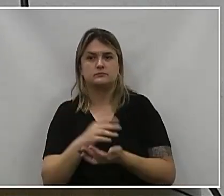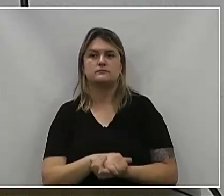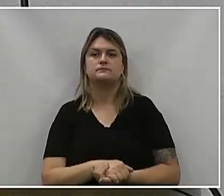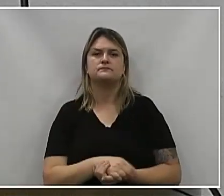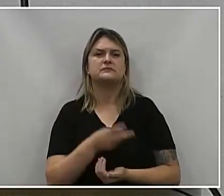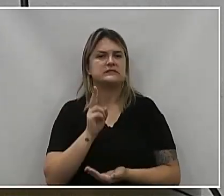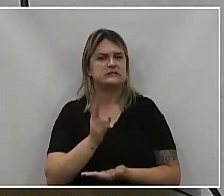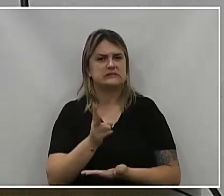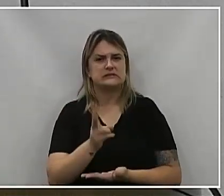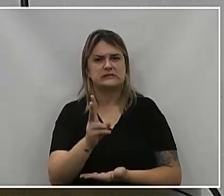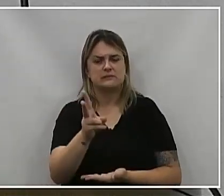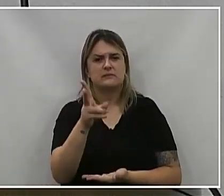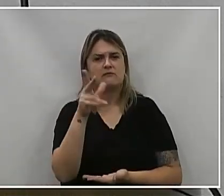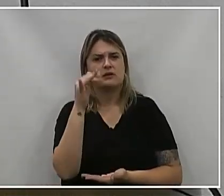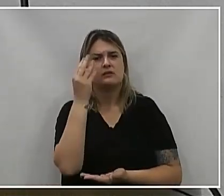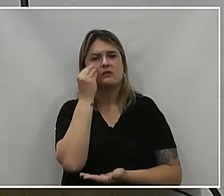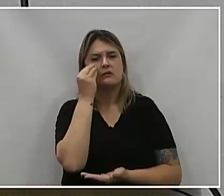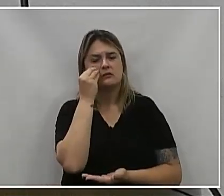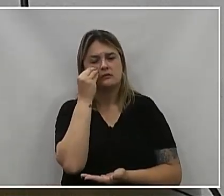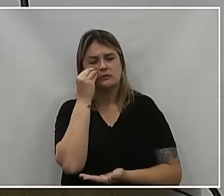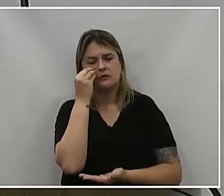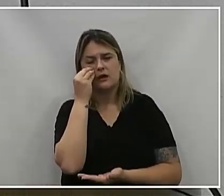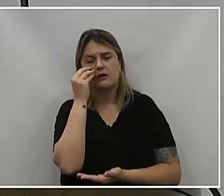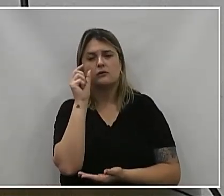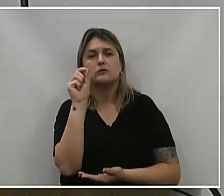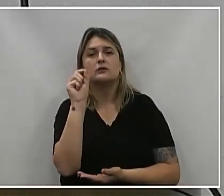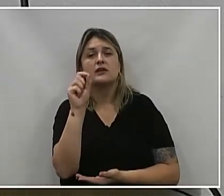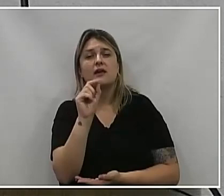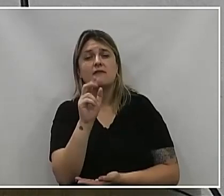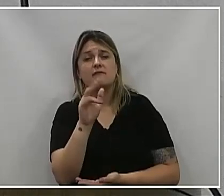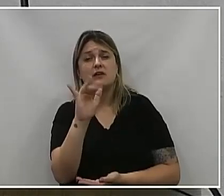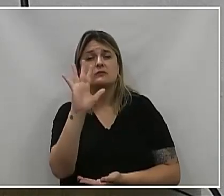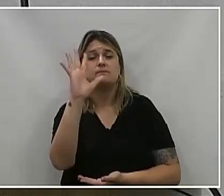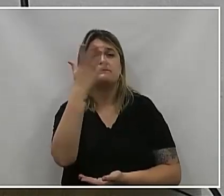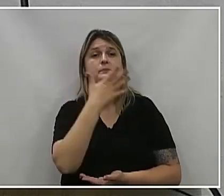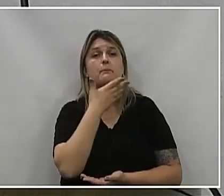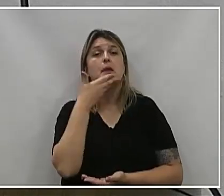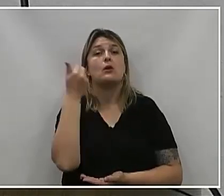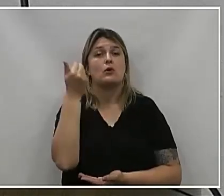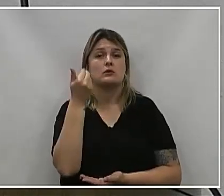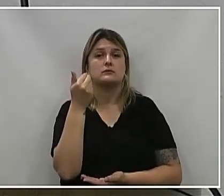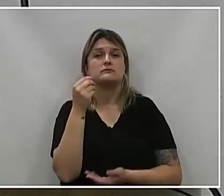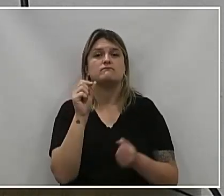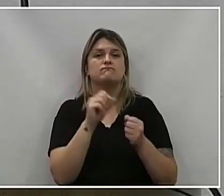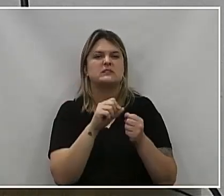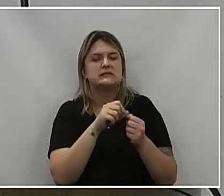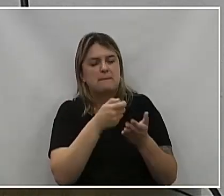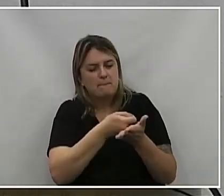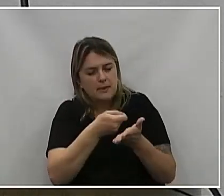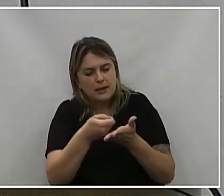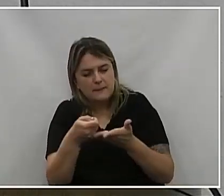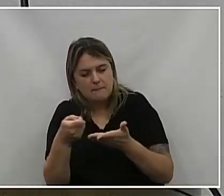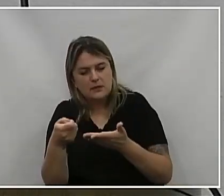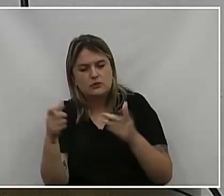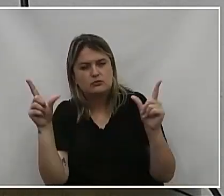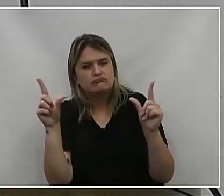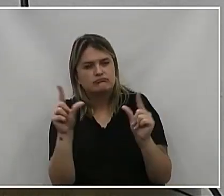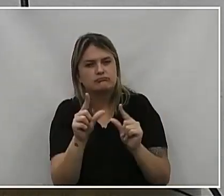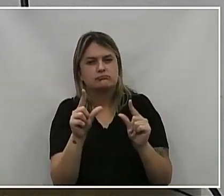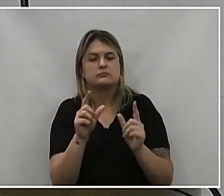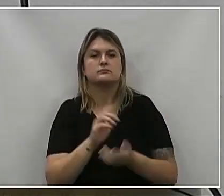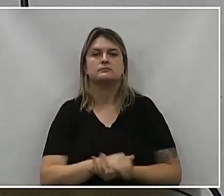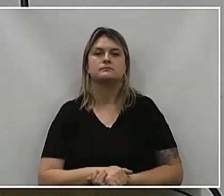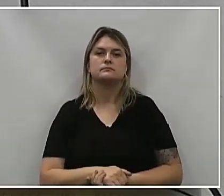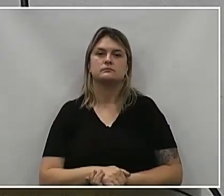a gente sempre vai varrer o mercado trazendo a melhor solução para o município, executar esse financiamento e pagar a menor taxa de